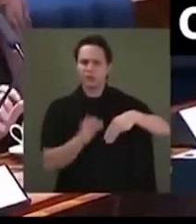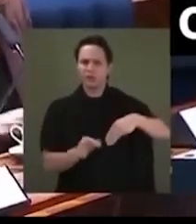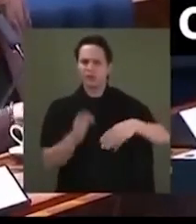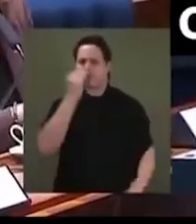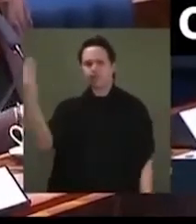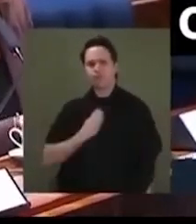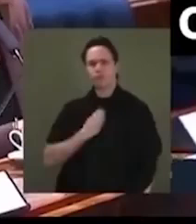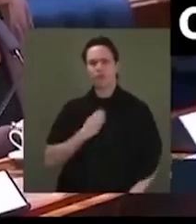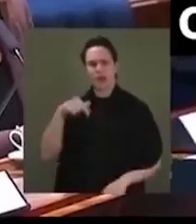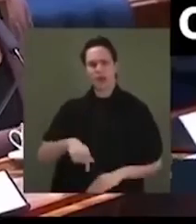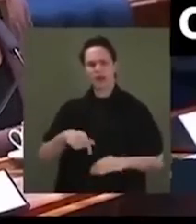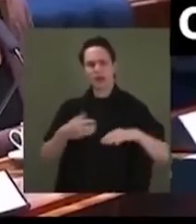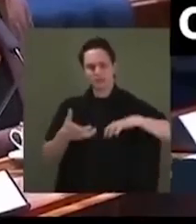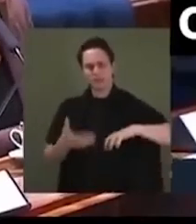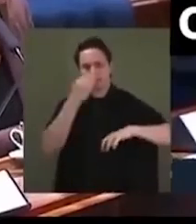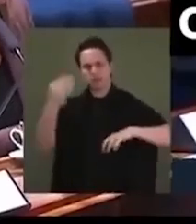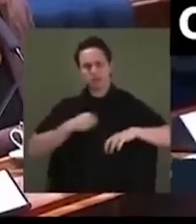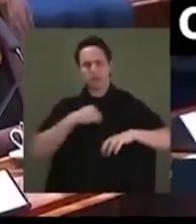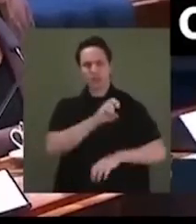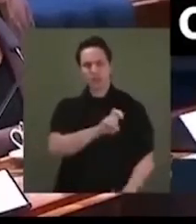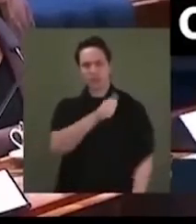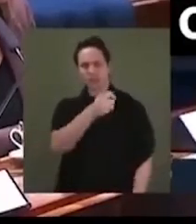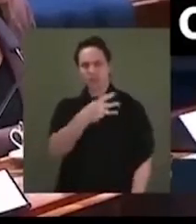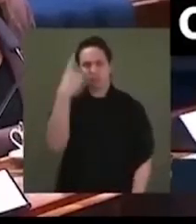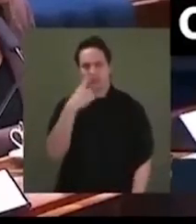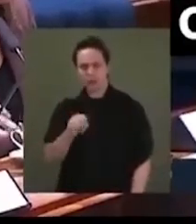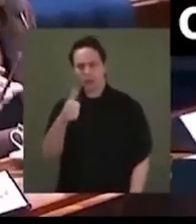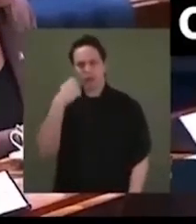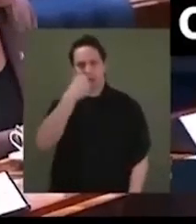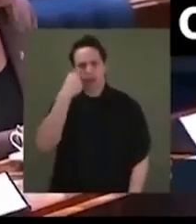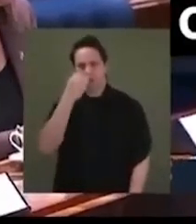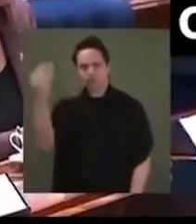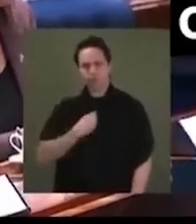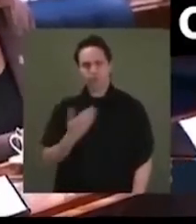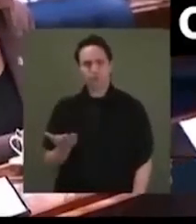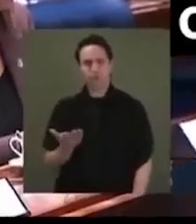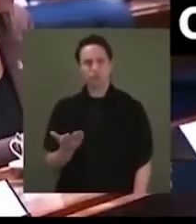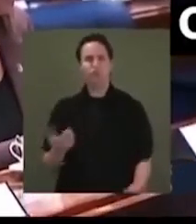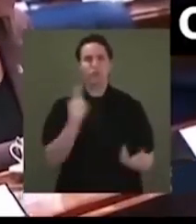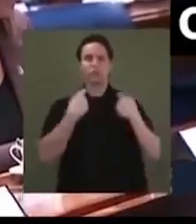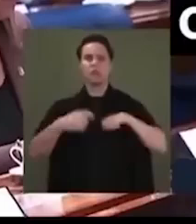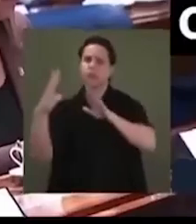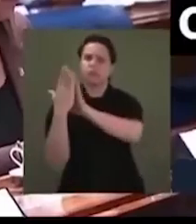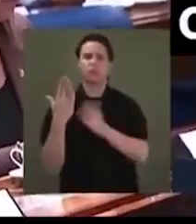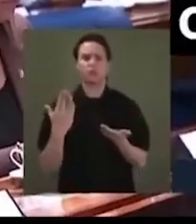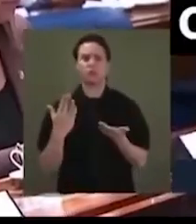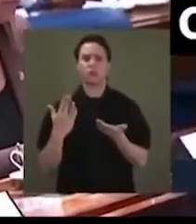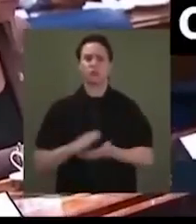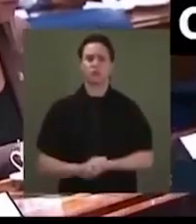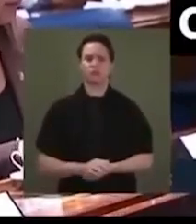513 deputados, 81 senadores que representam o povo que foram eleitos e os seus estados? Então tem que ter uma resposta. Está lá na